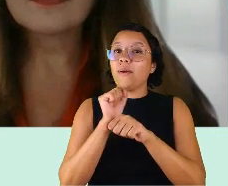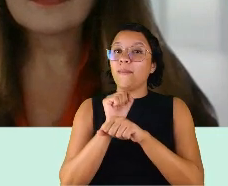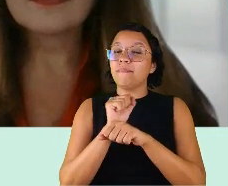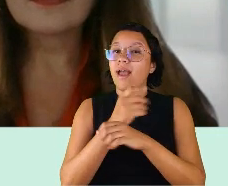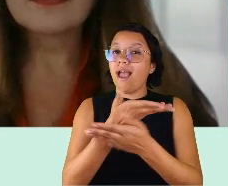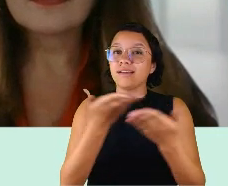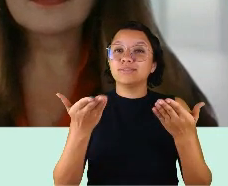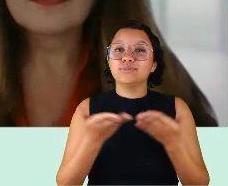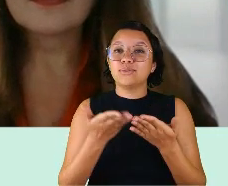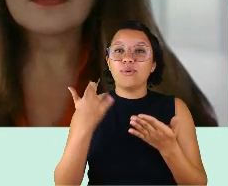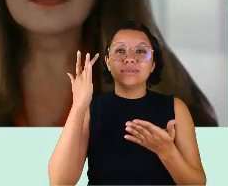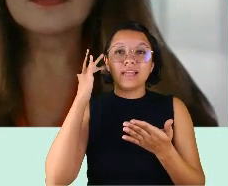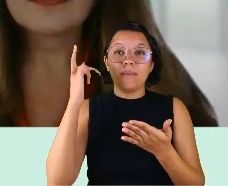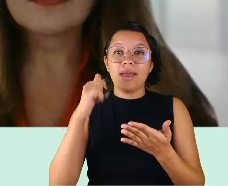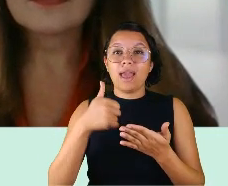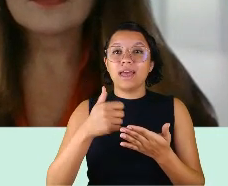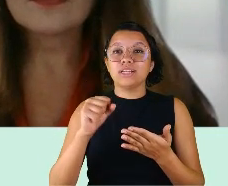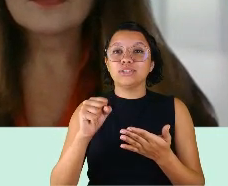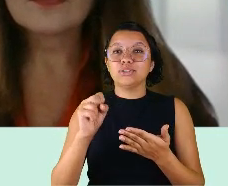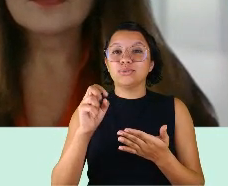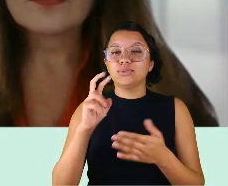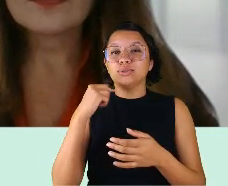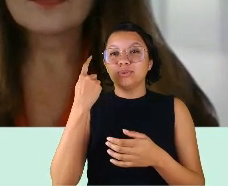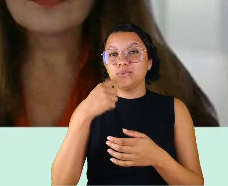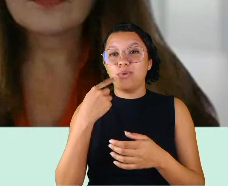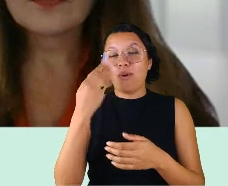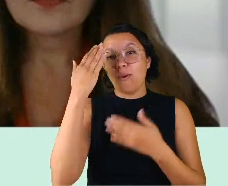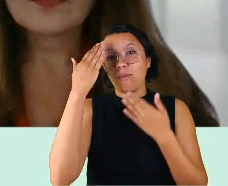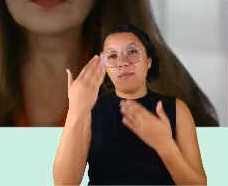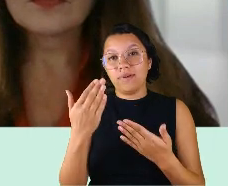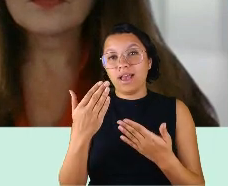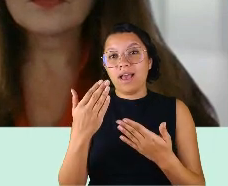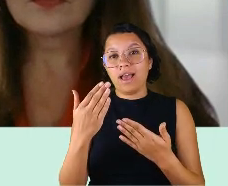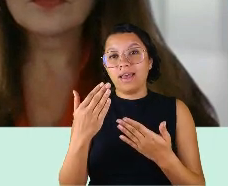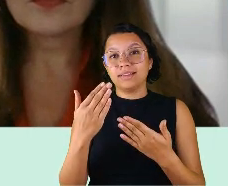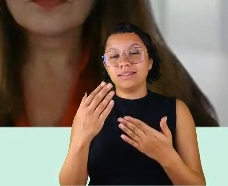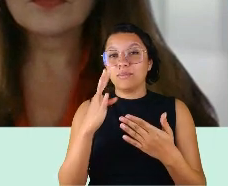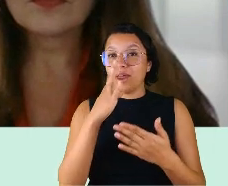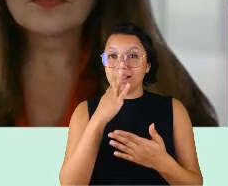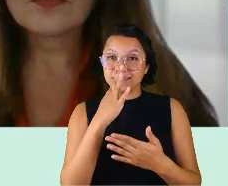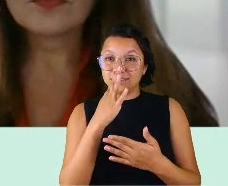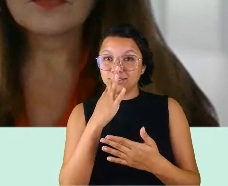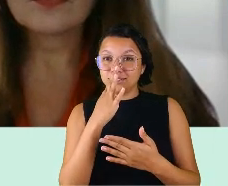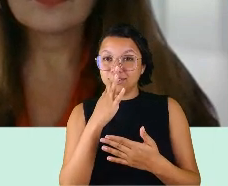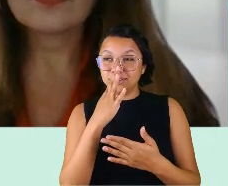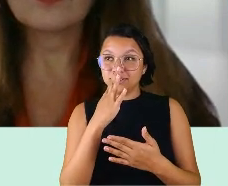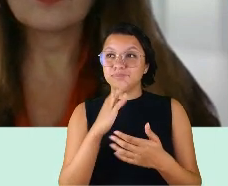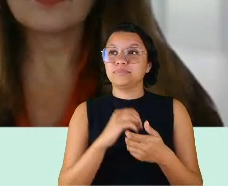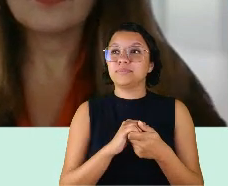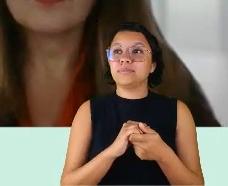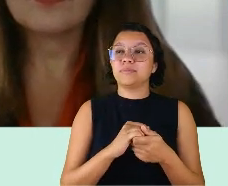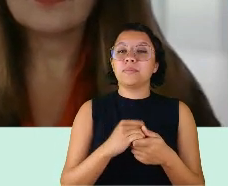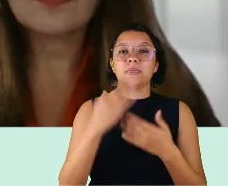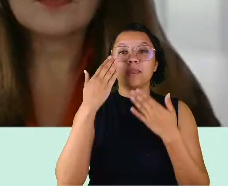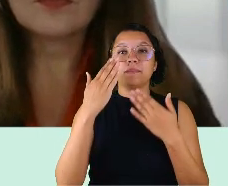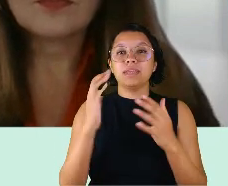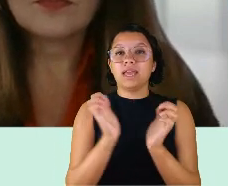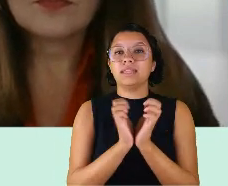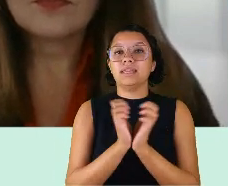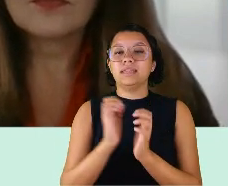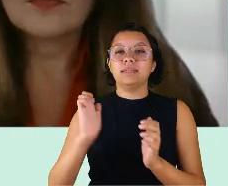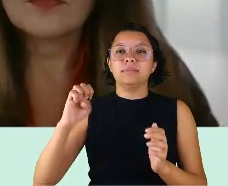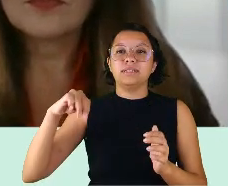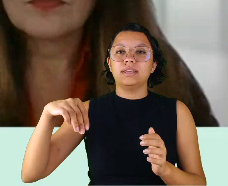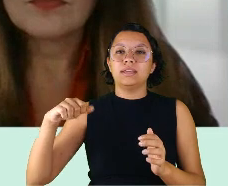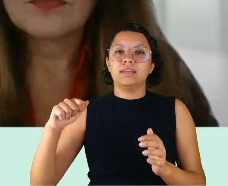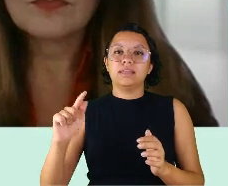às 18 horas. Muito obrigada pela audiência, muito obrigada à equipe da Imag, que